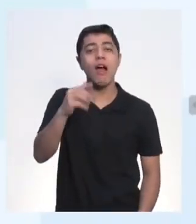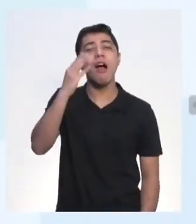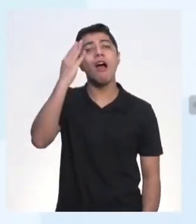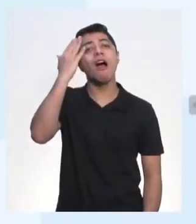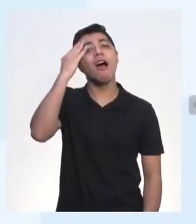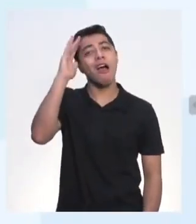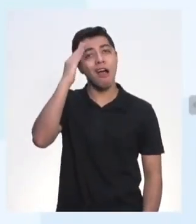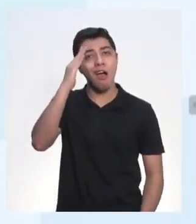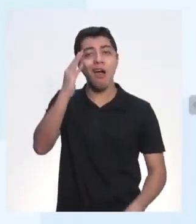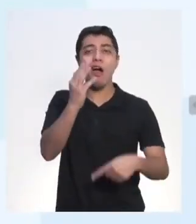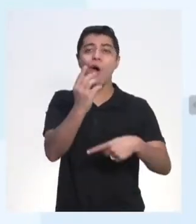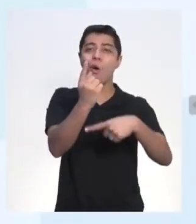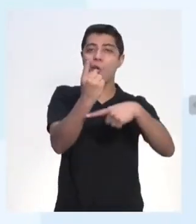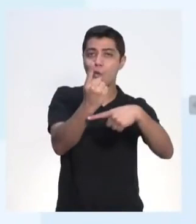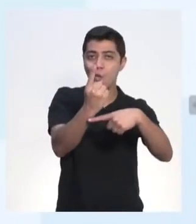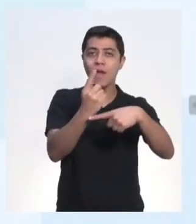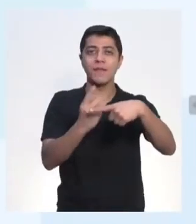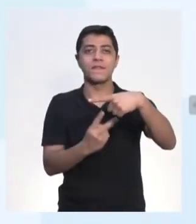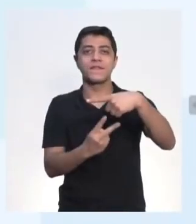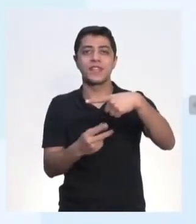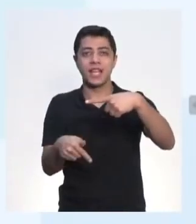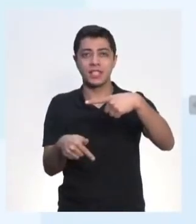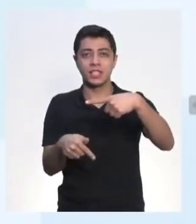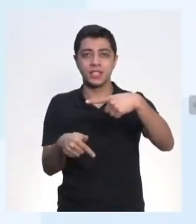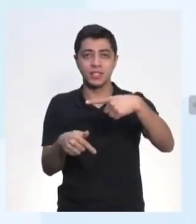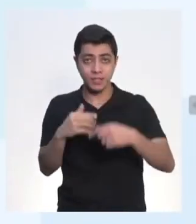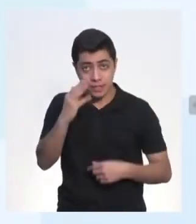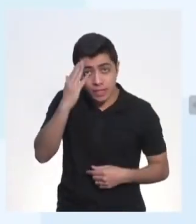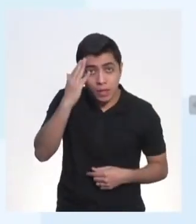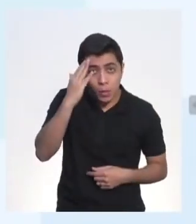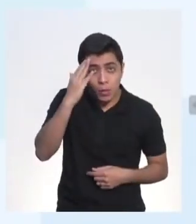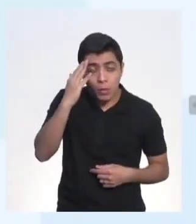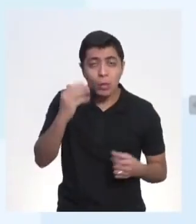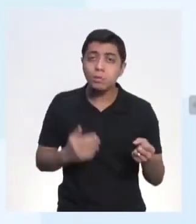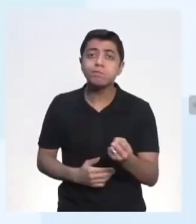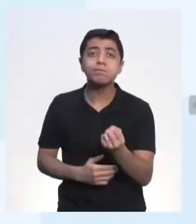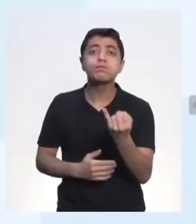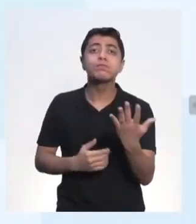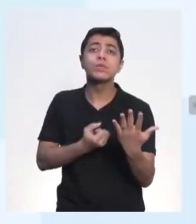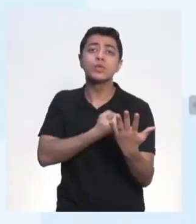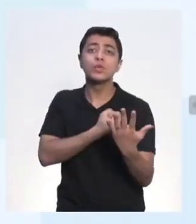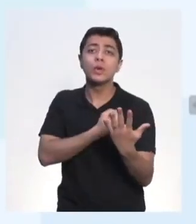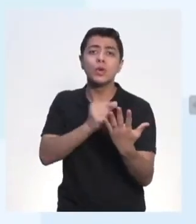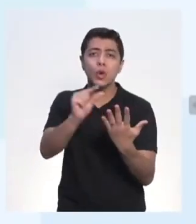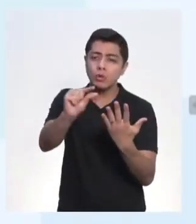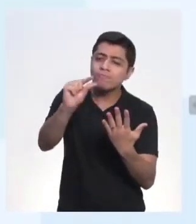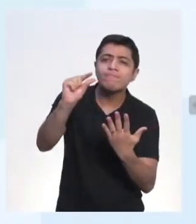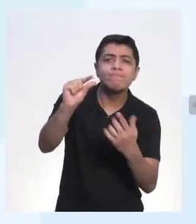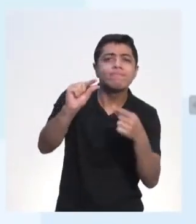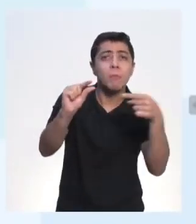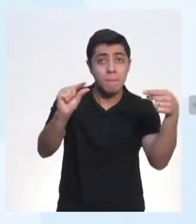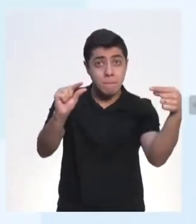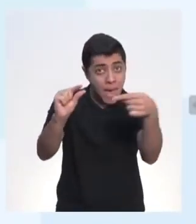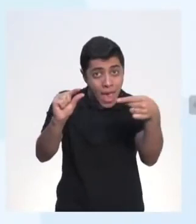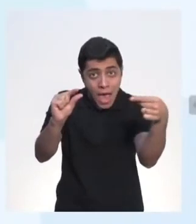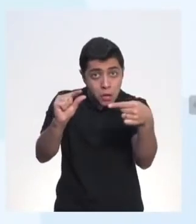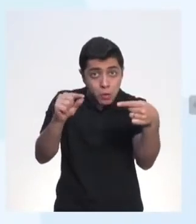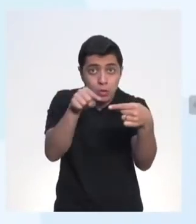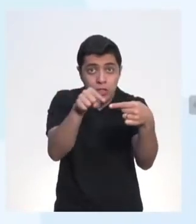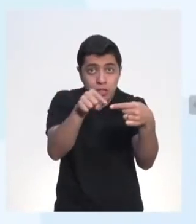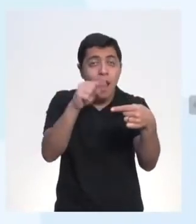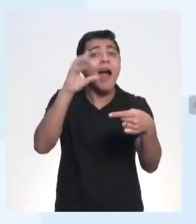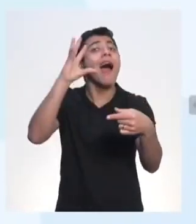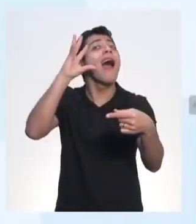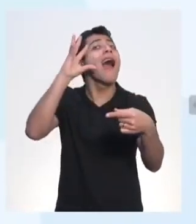do expoente só serve para virar a base e escrever 1 sobre o resultado que tinha lá sem o sinal de menos. Será que